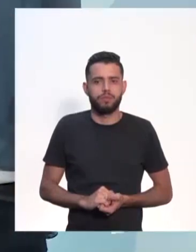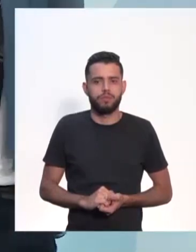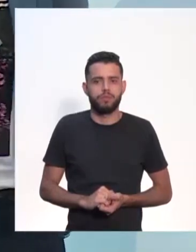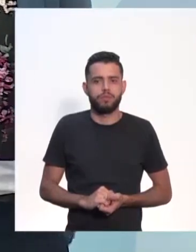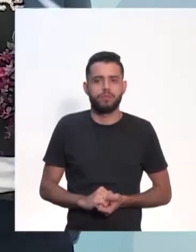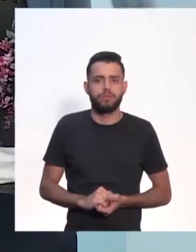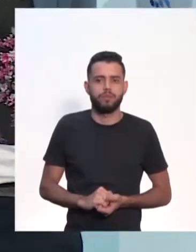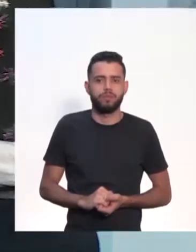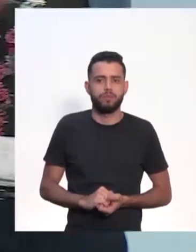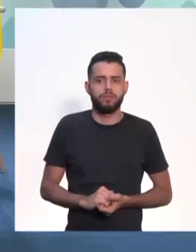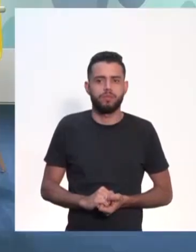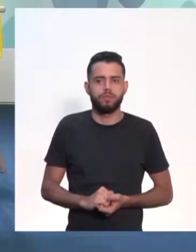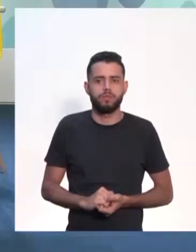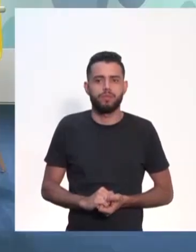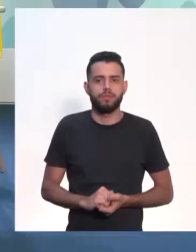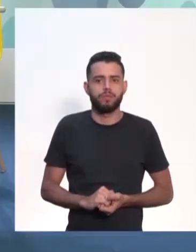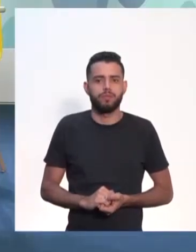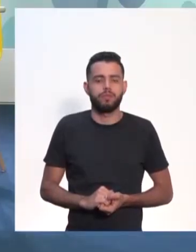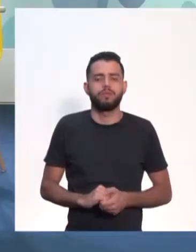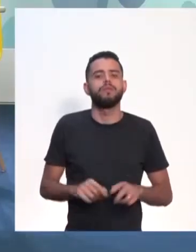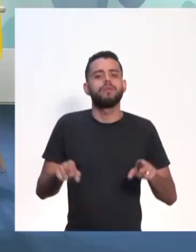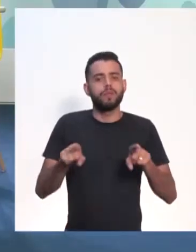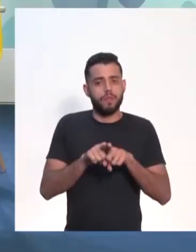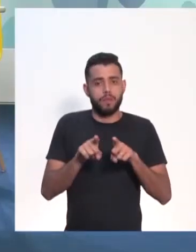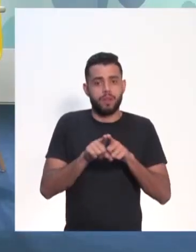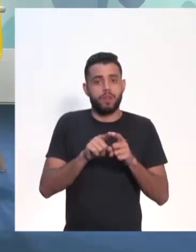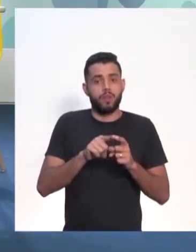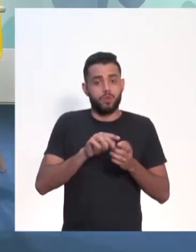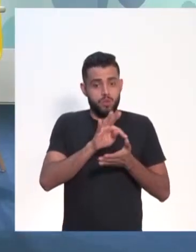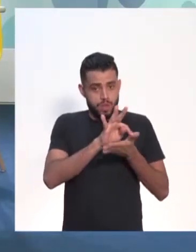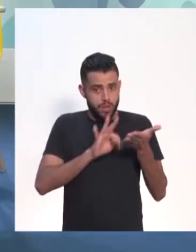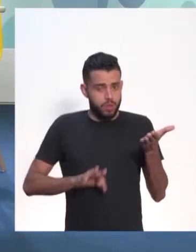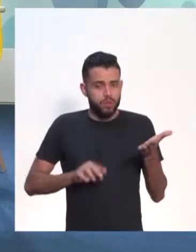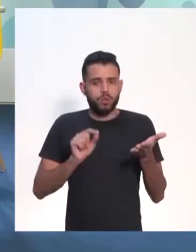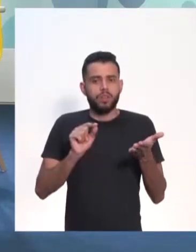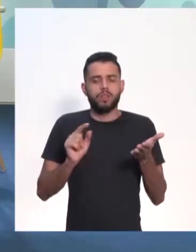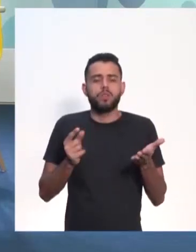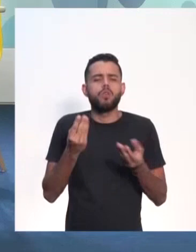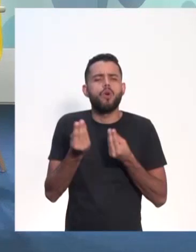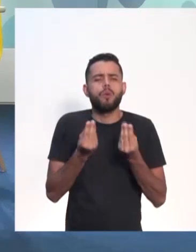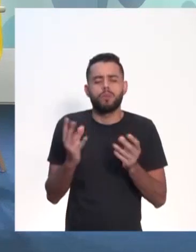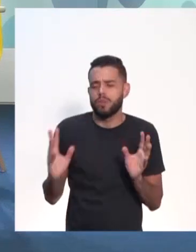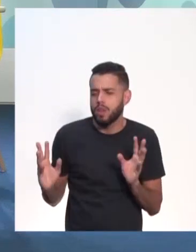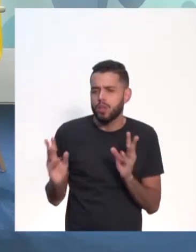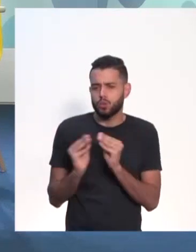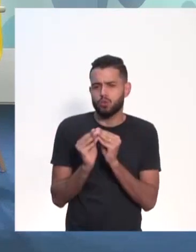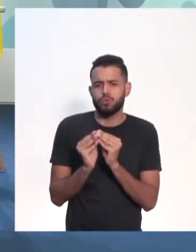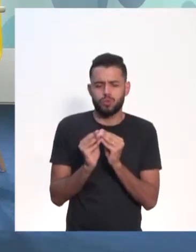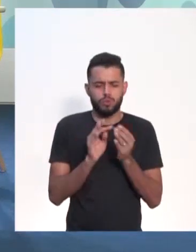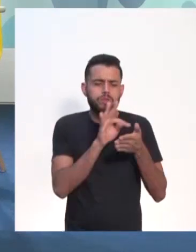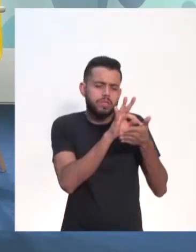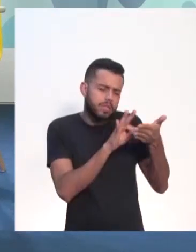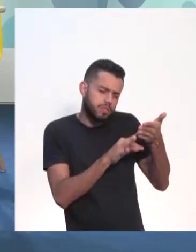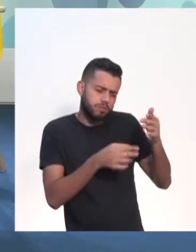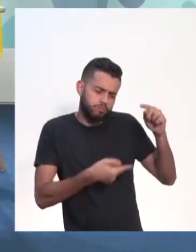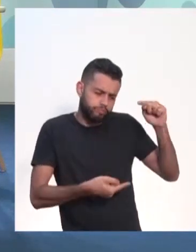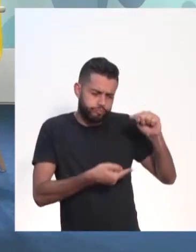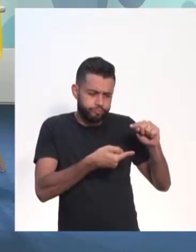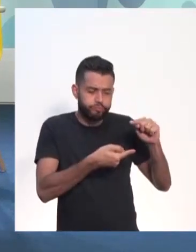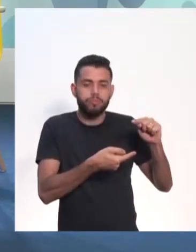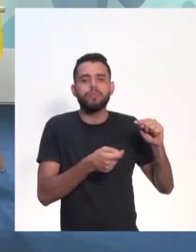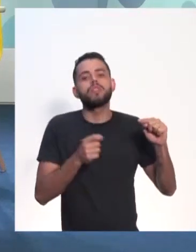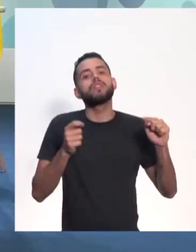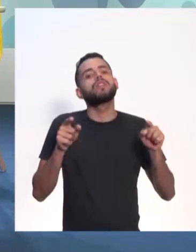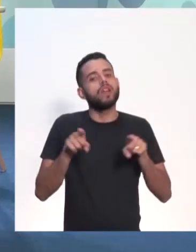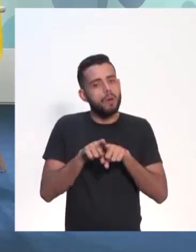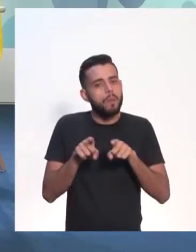Outra forma que a gente poderia trabalhar esse texto seria fazer um resumo dele. Apesar dele ser um texto curtinho, a gente poderia utilizar um